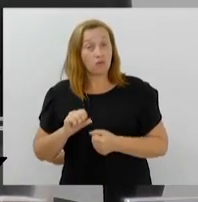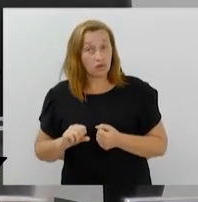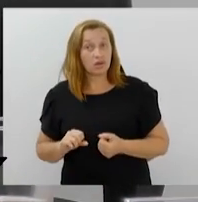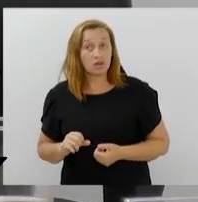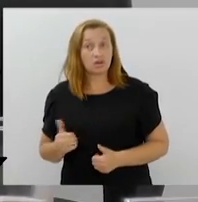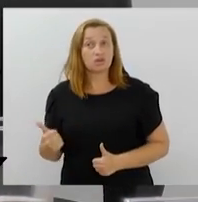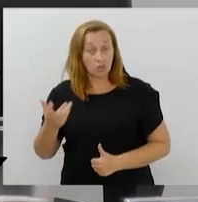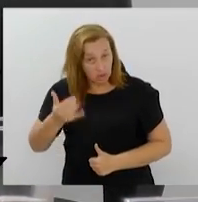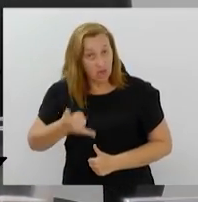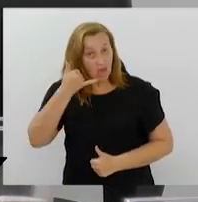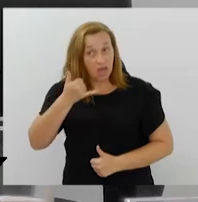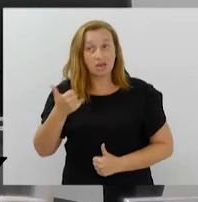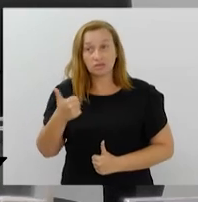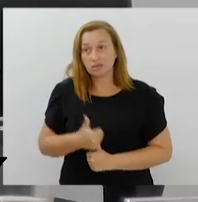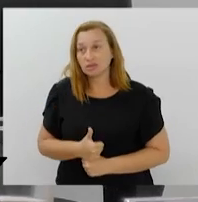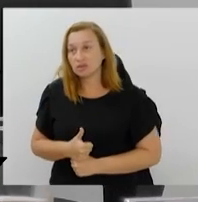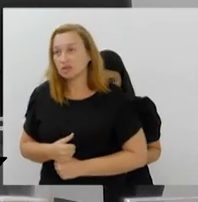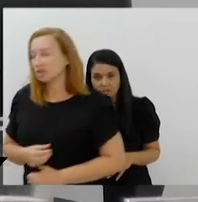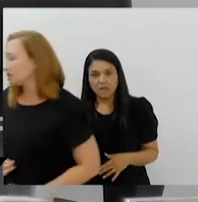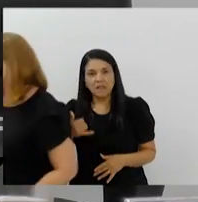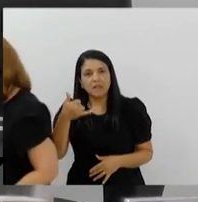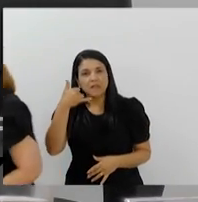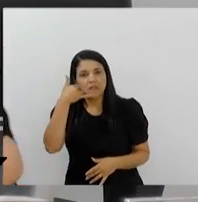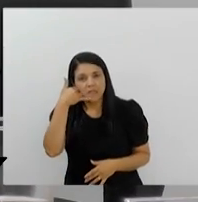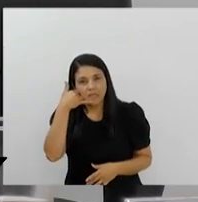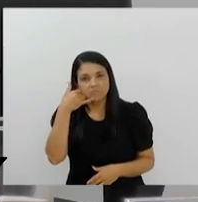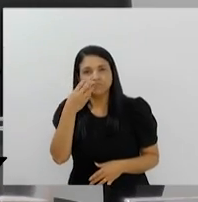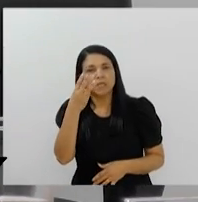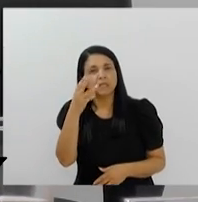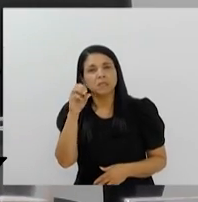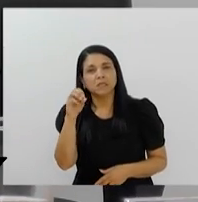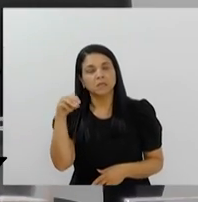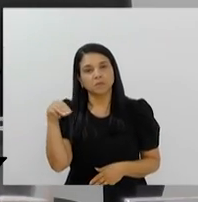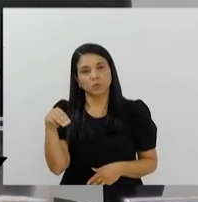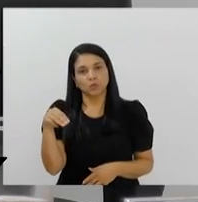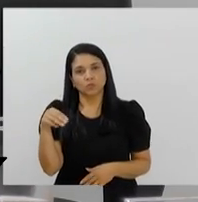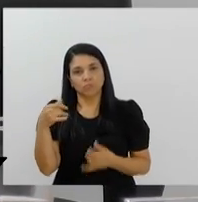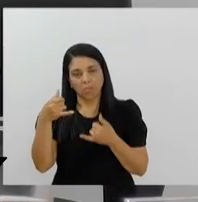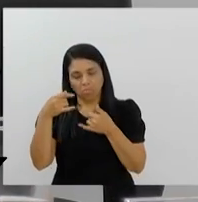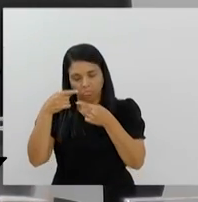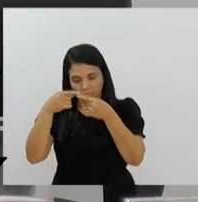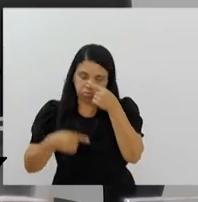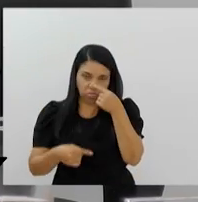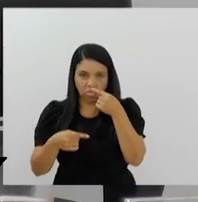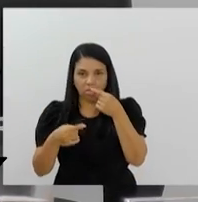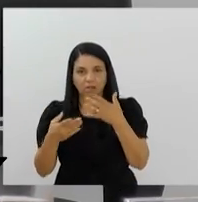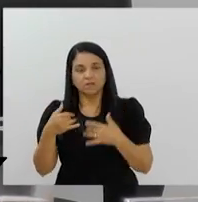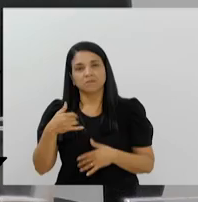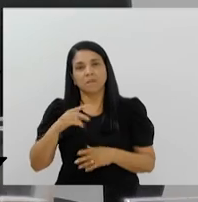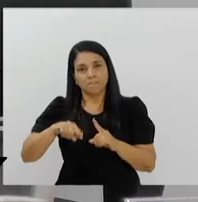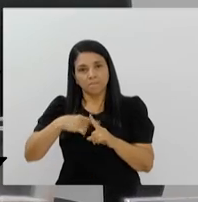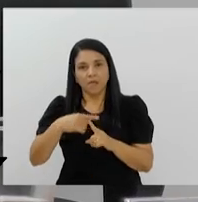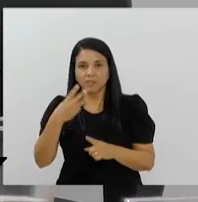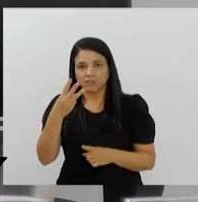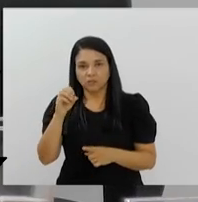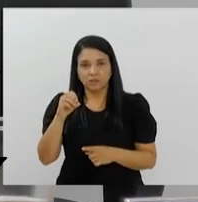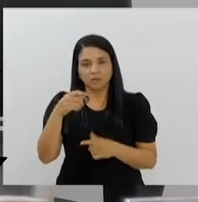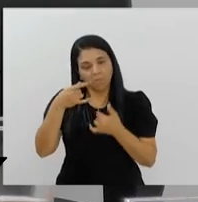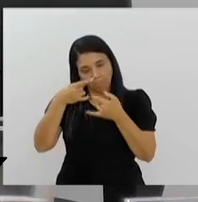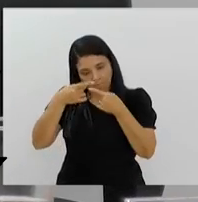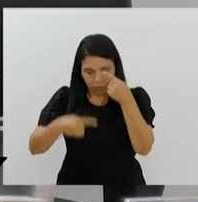então de ligar 30 minutos de chamada cai o telefone mais 30 cai a